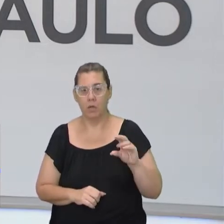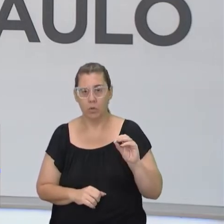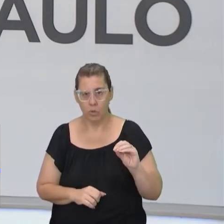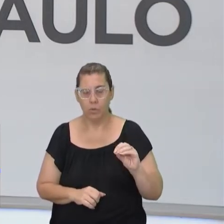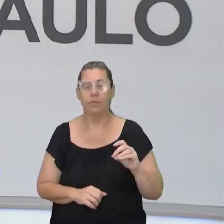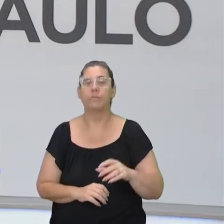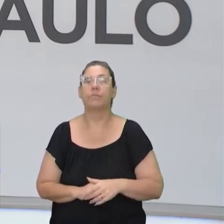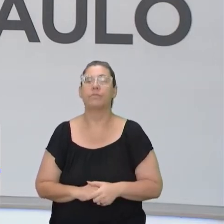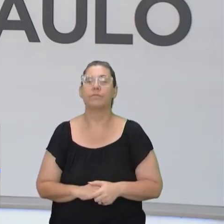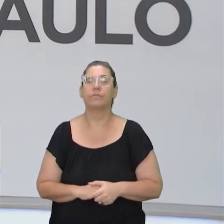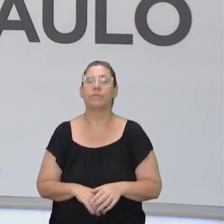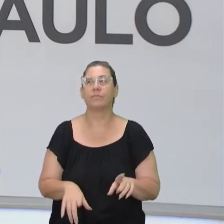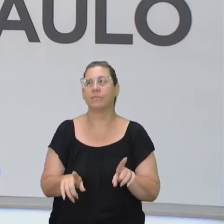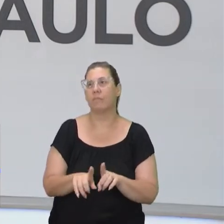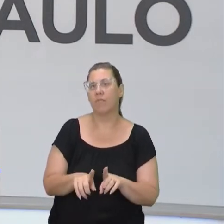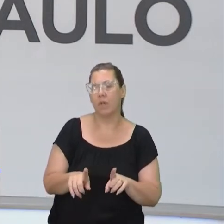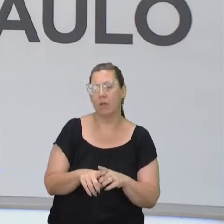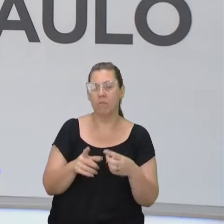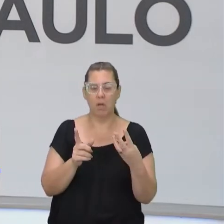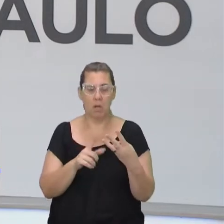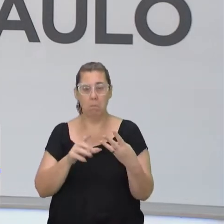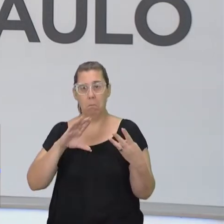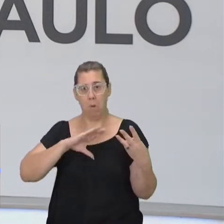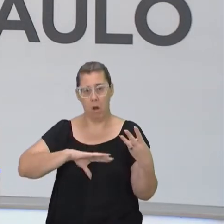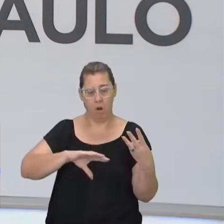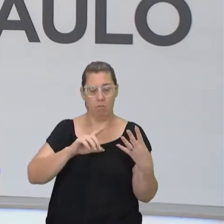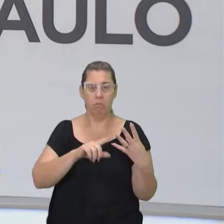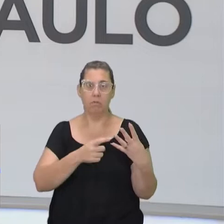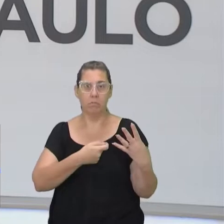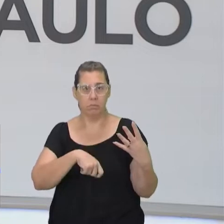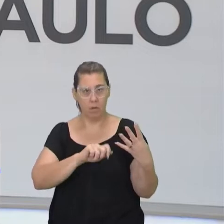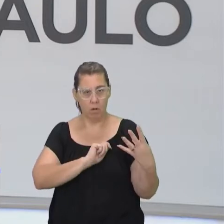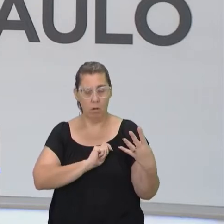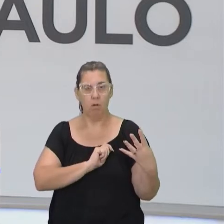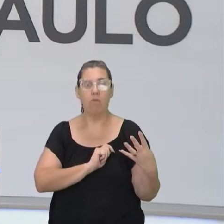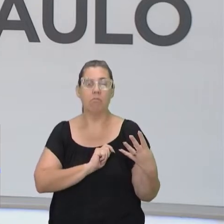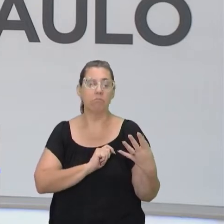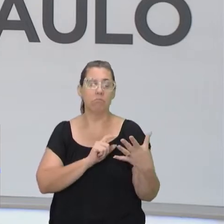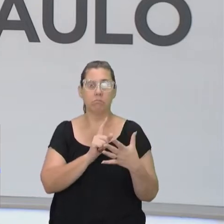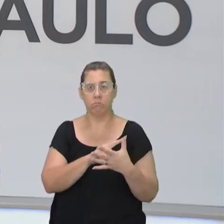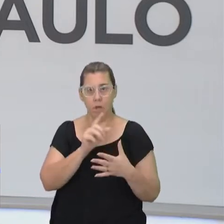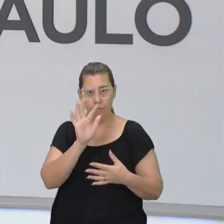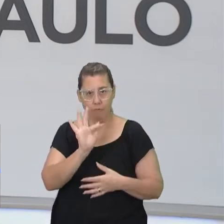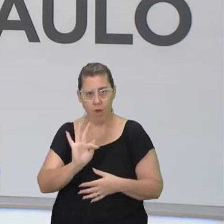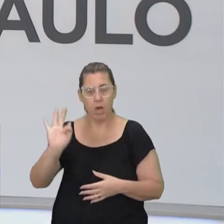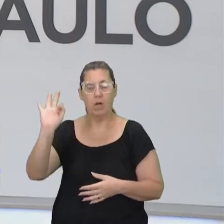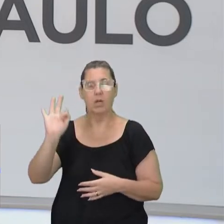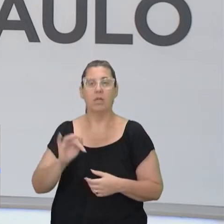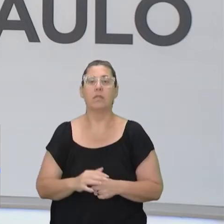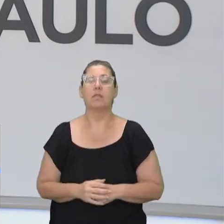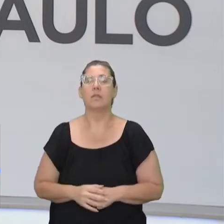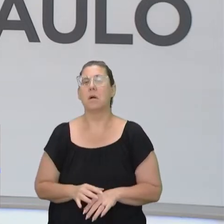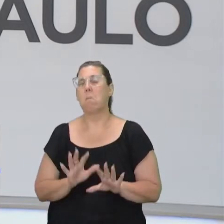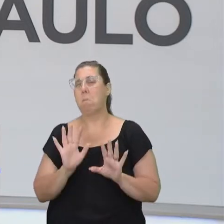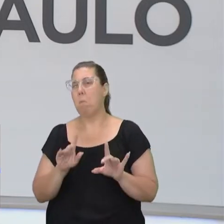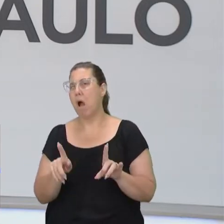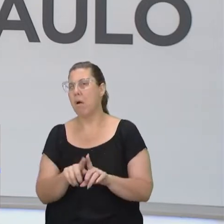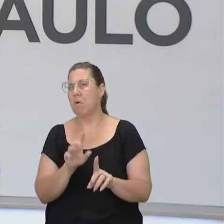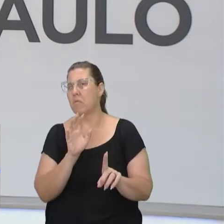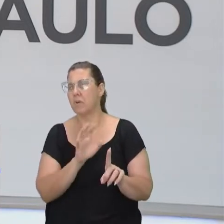romeno, deu o português, o espanhol, o francês. Mas